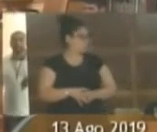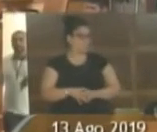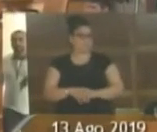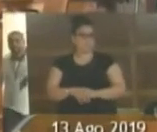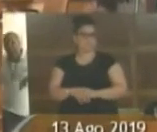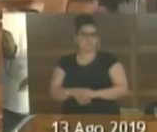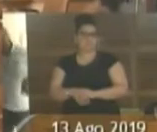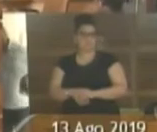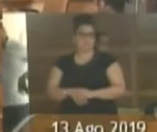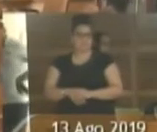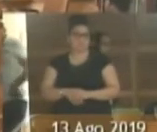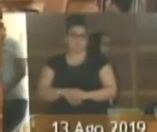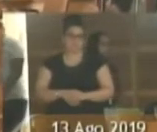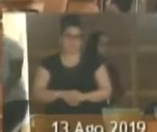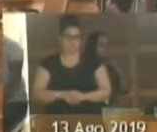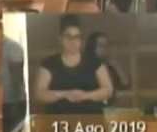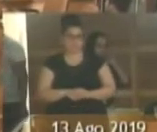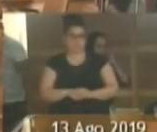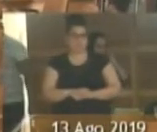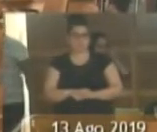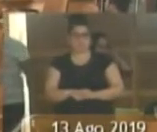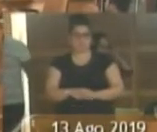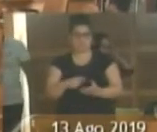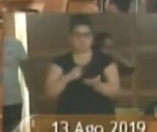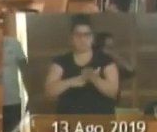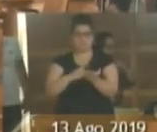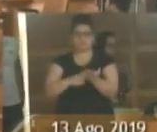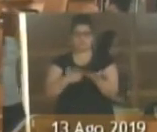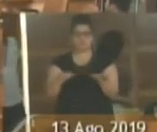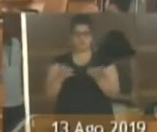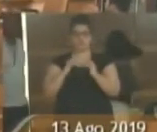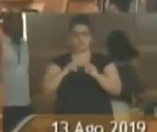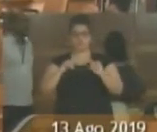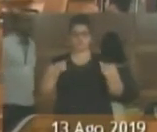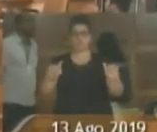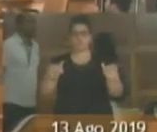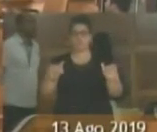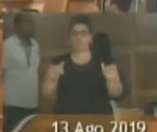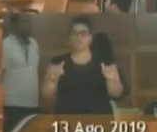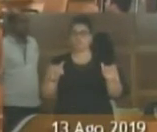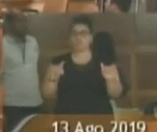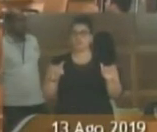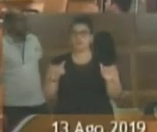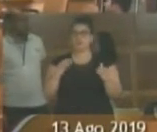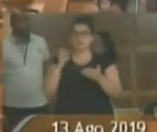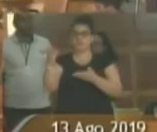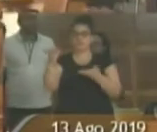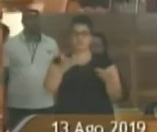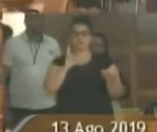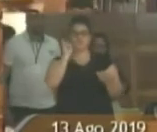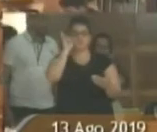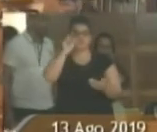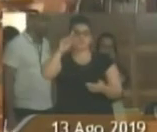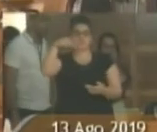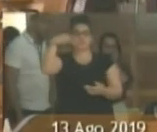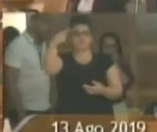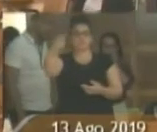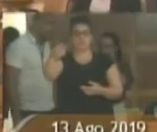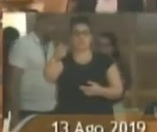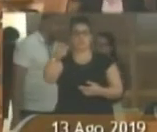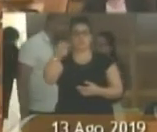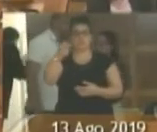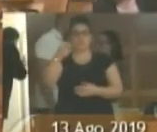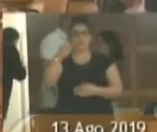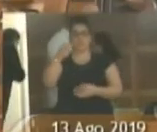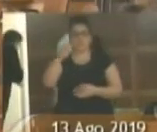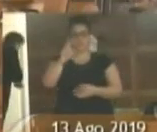Água. Pede, por favor. Nada mais havendo a tratar, dou por encerrada a presente sessão ordinária, convocando os senhores vereadores para a próxima sessão a ser